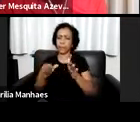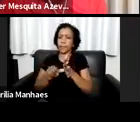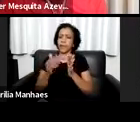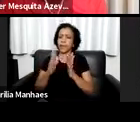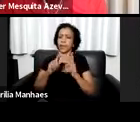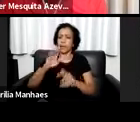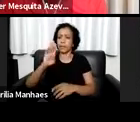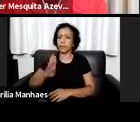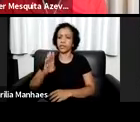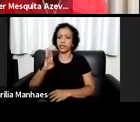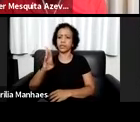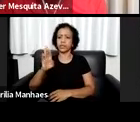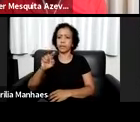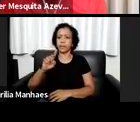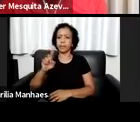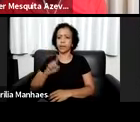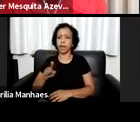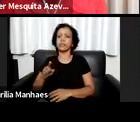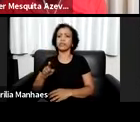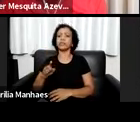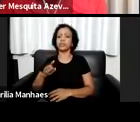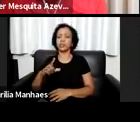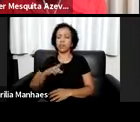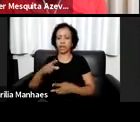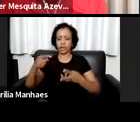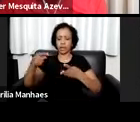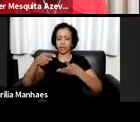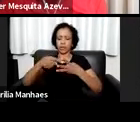Paulo, liderada pelo pastor Marcos, três irmãos